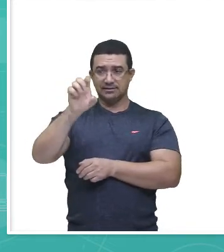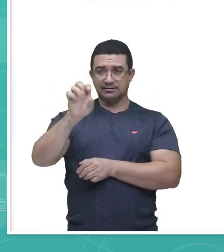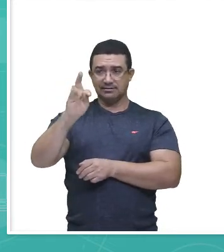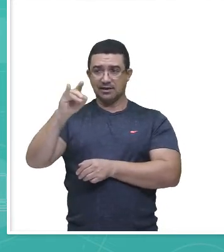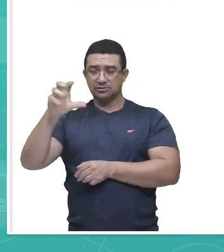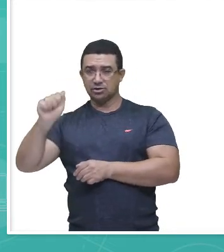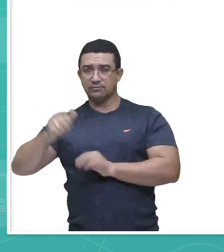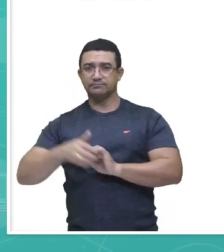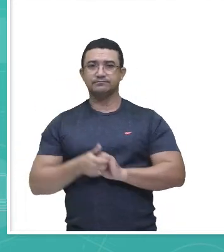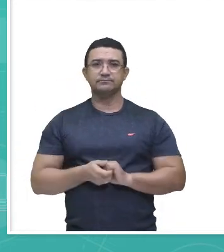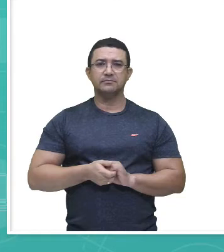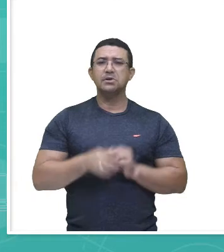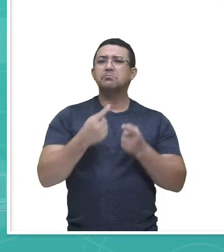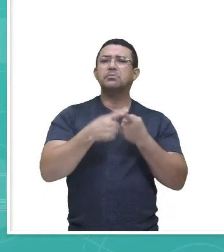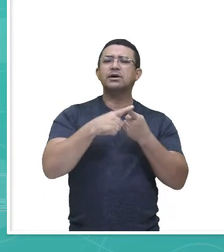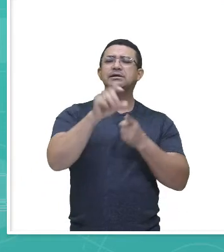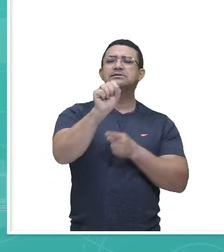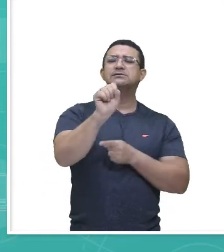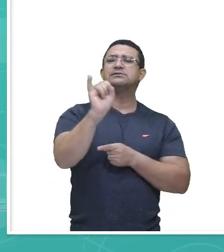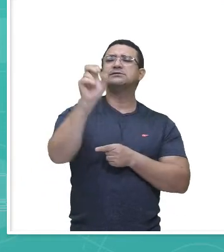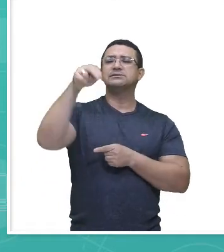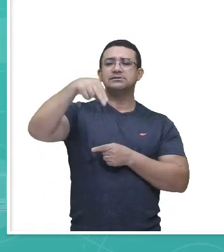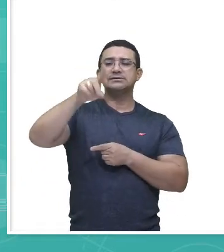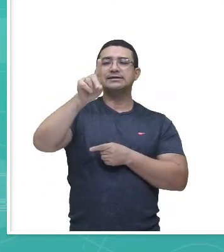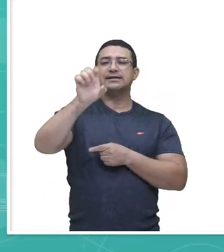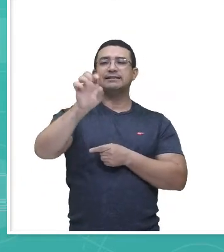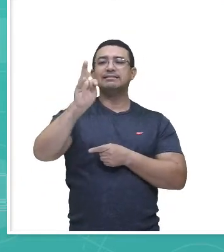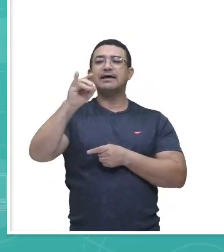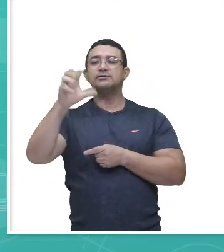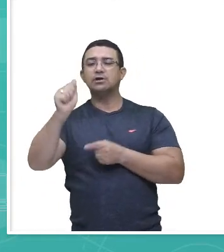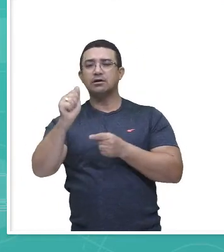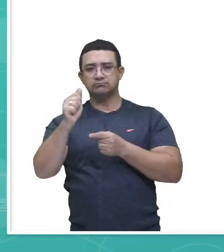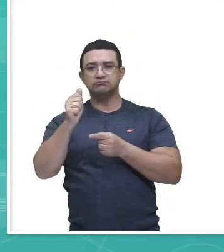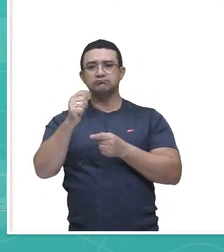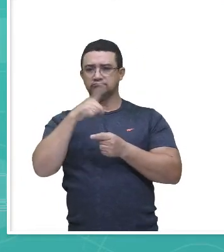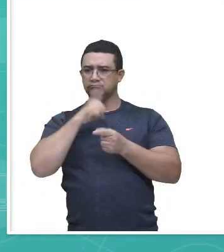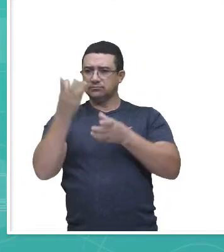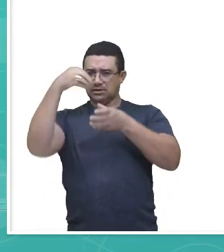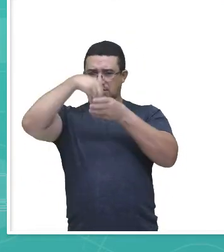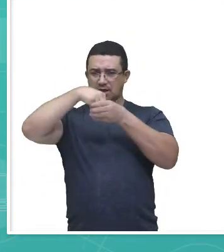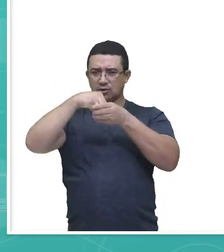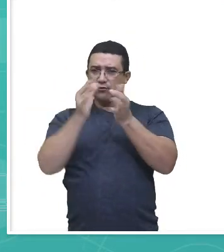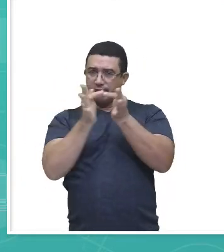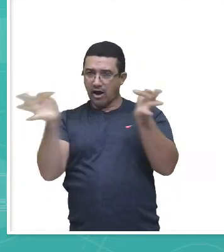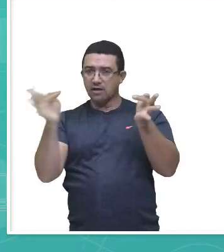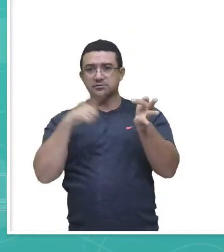sindética? Porque ela vem acompanhada com conjunção, né, que expressa